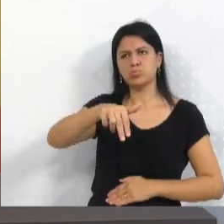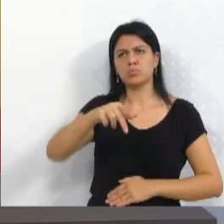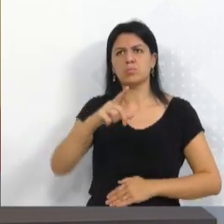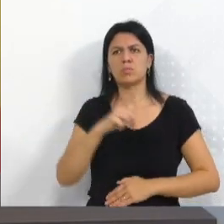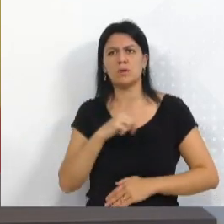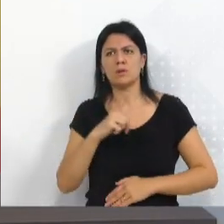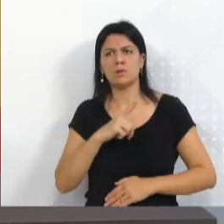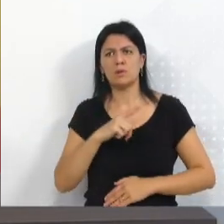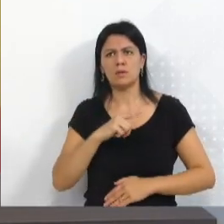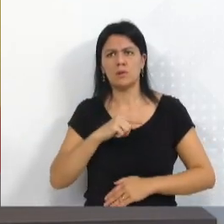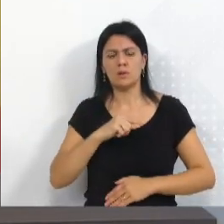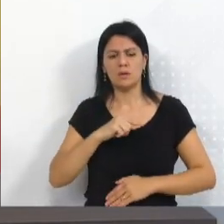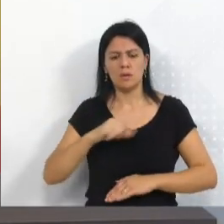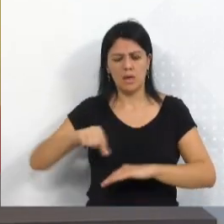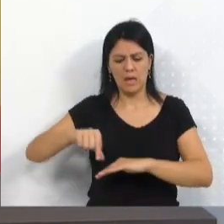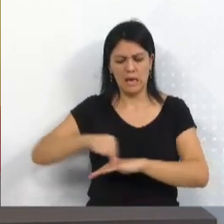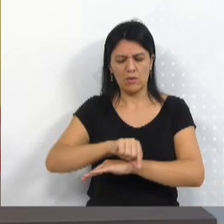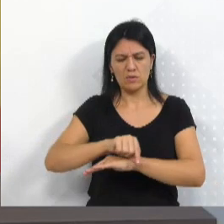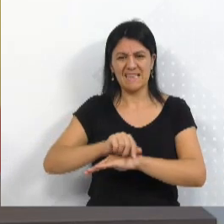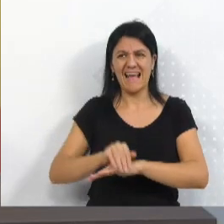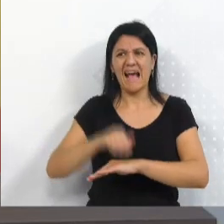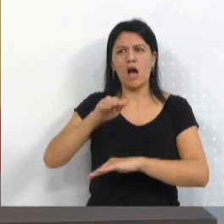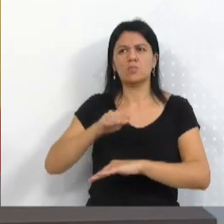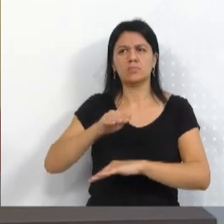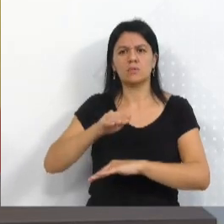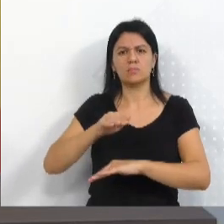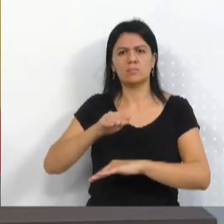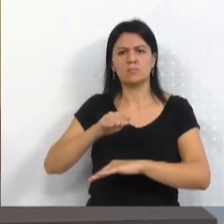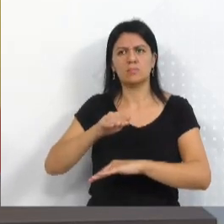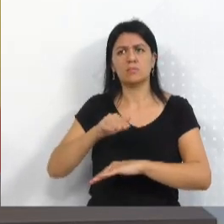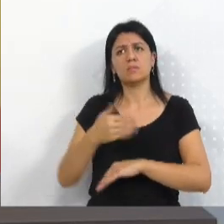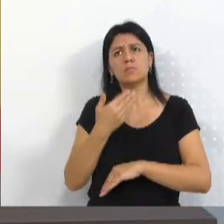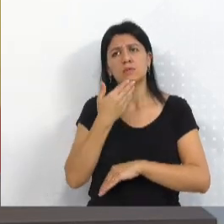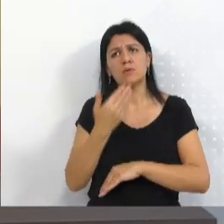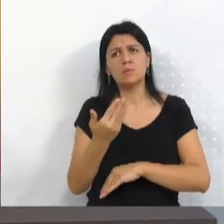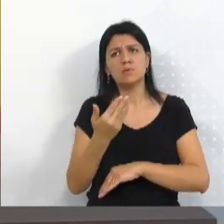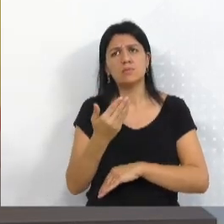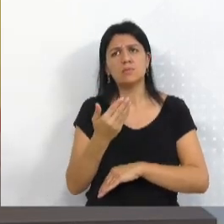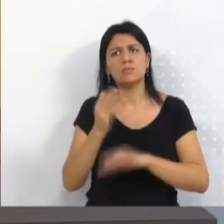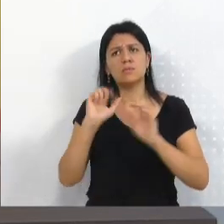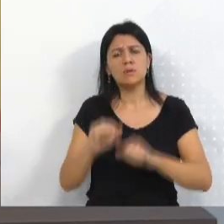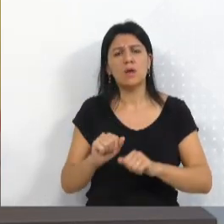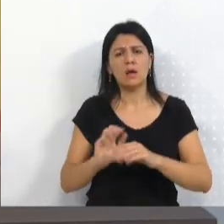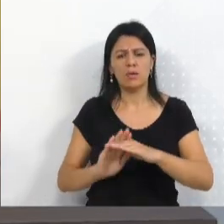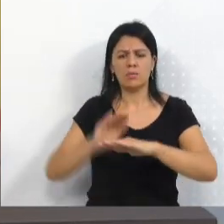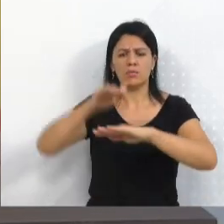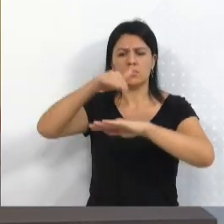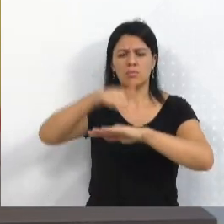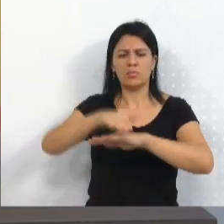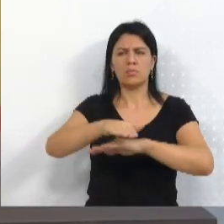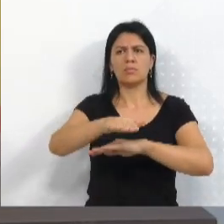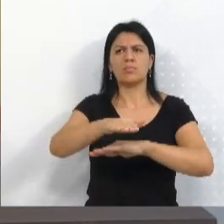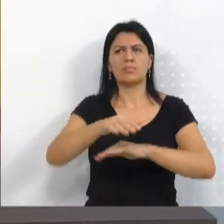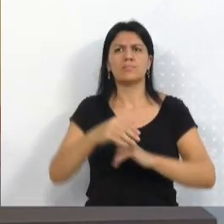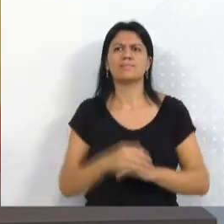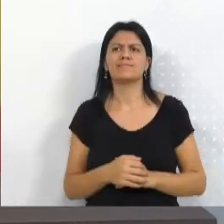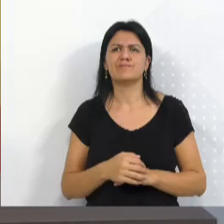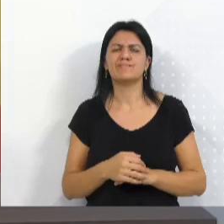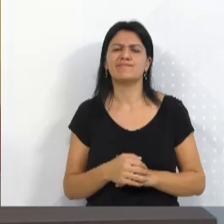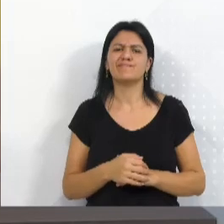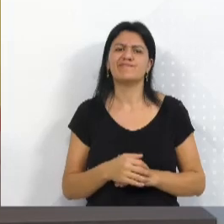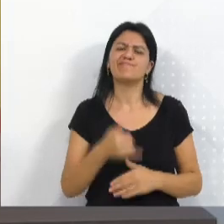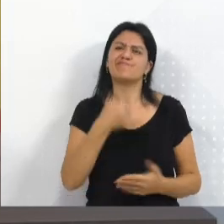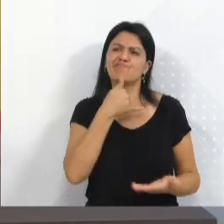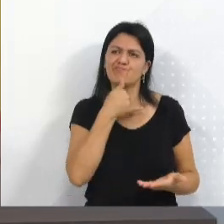o calçamento é alto então ela solicitou que se fosse possível fazer uma faixa elevada infelizmente mas